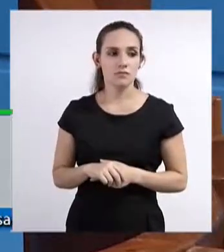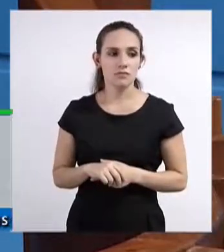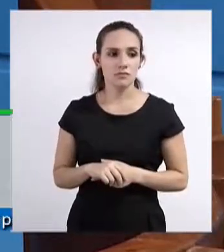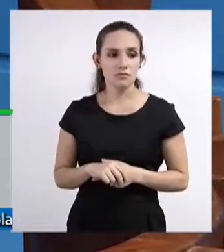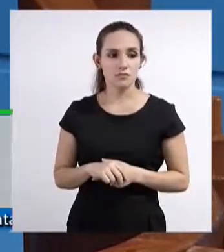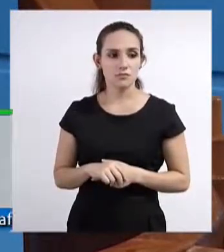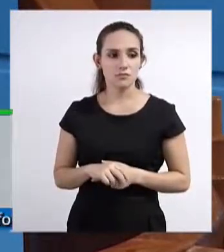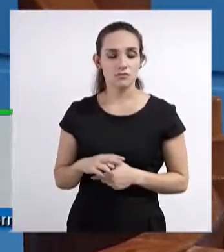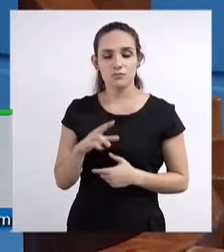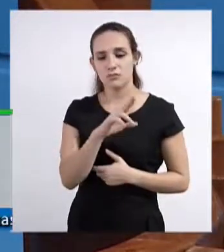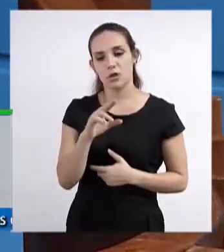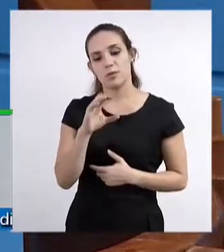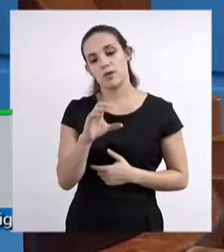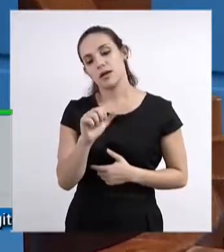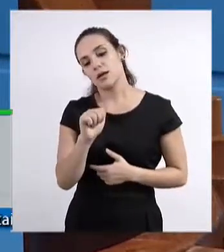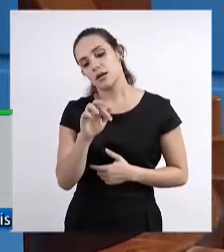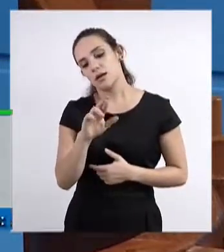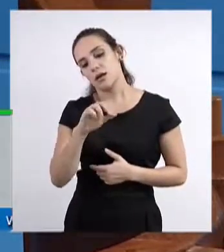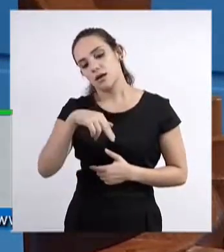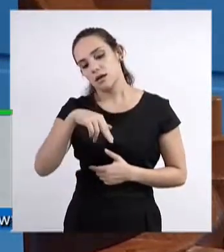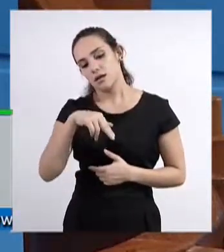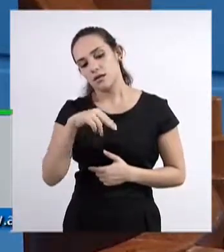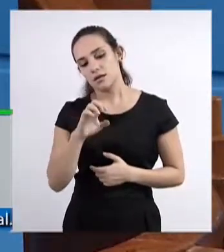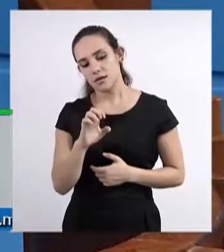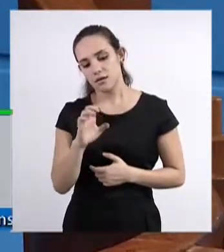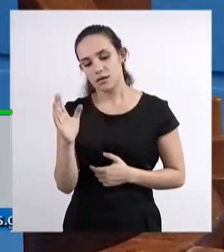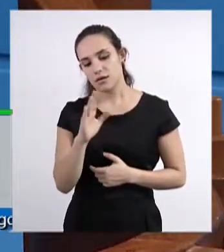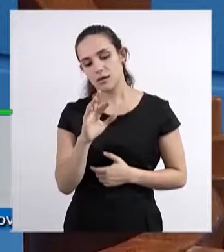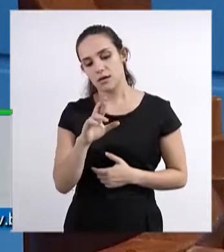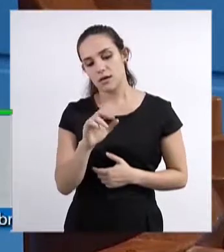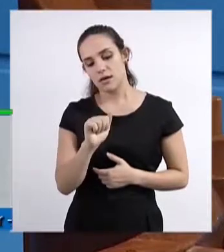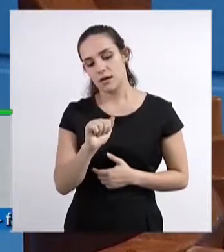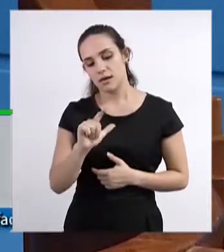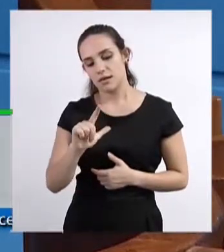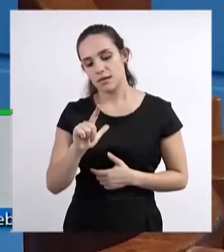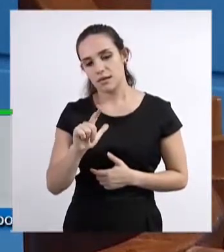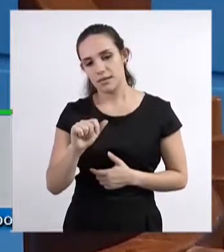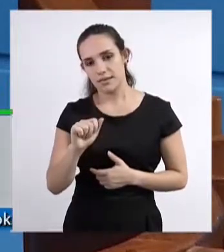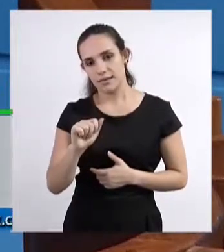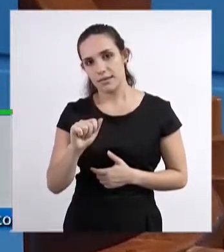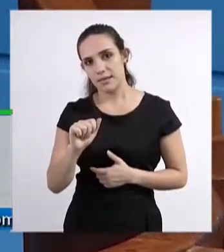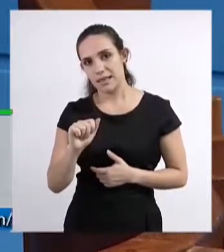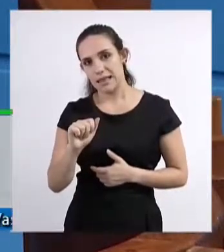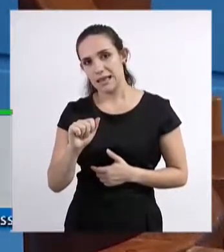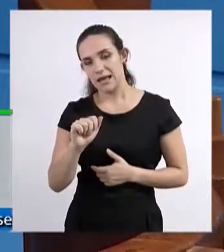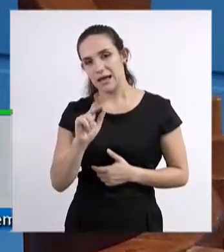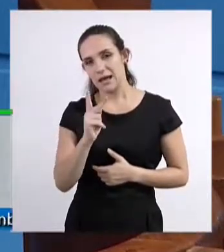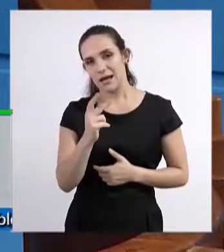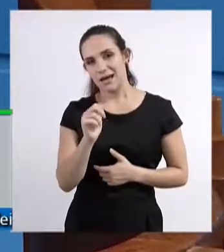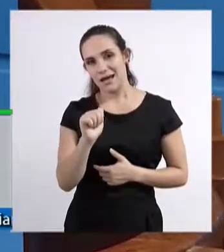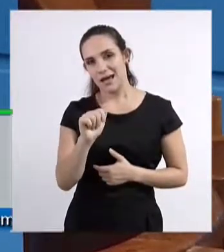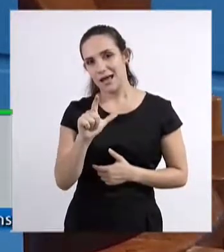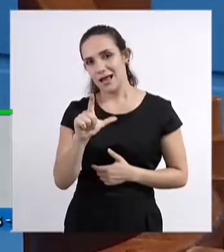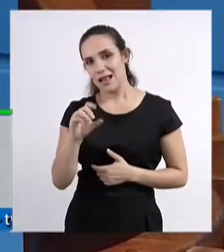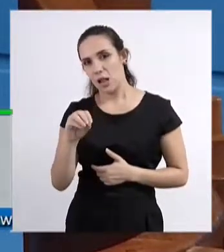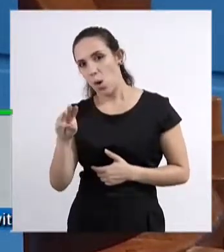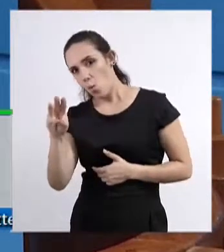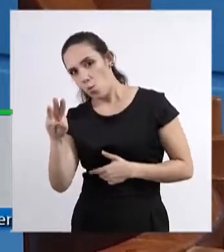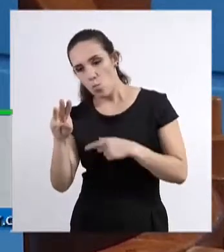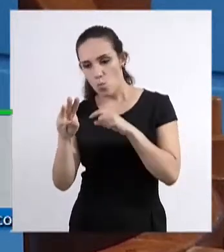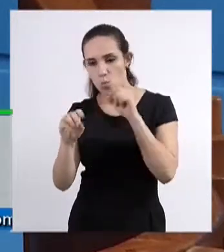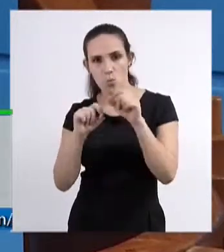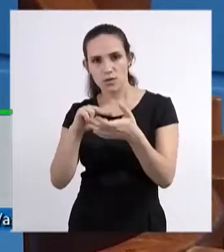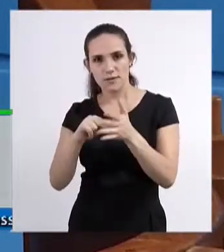a carne halal. Para quem não sabe, a carne halal é um certificado de